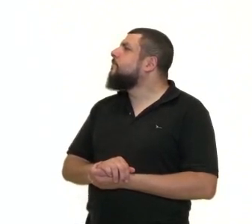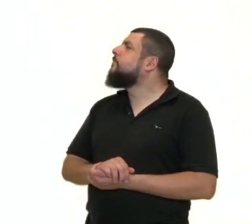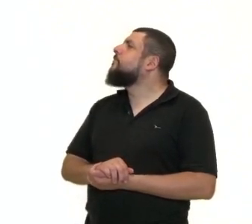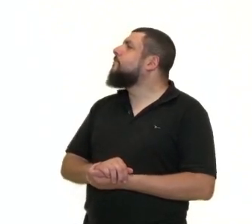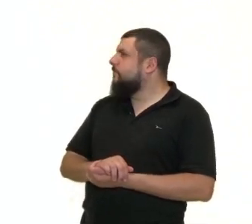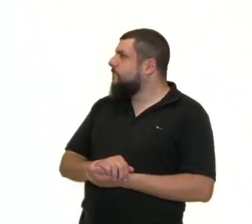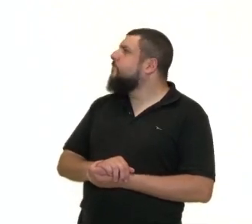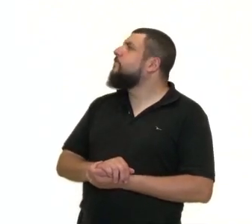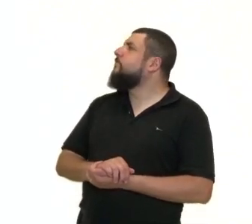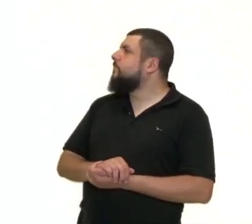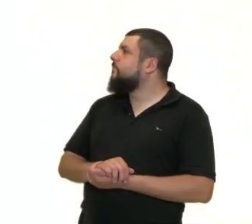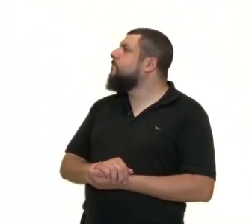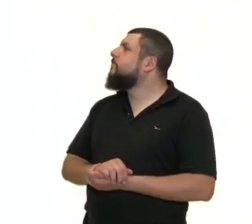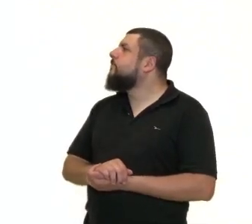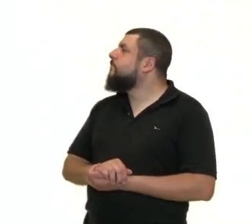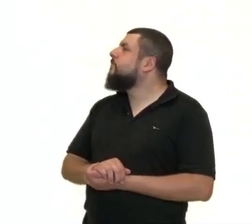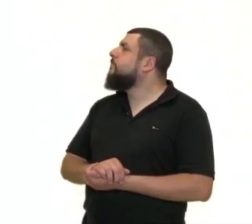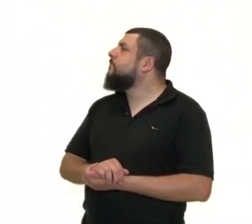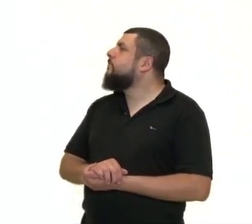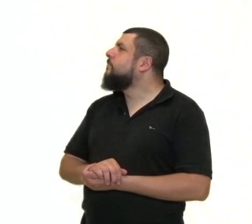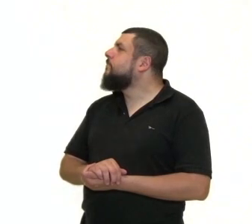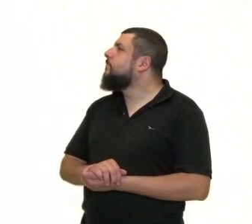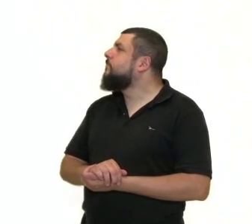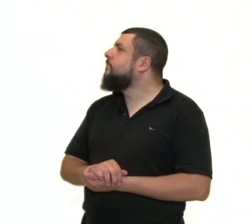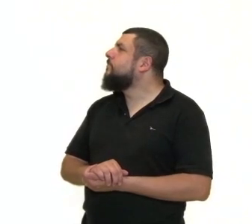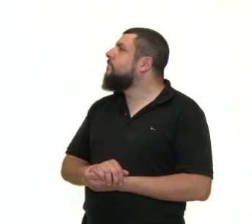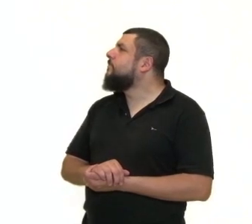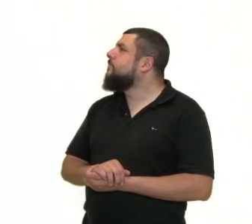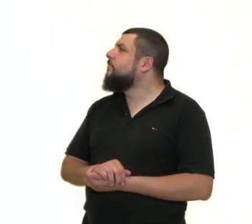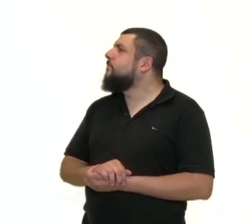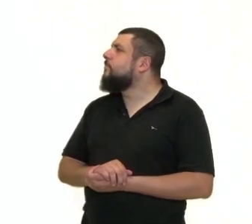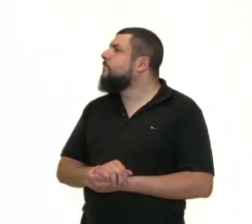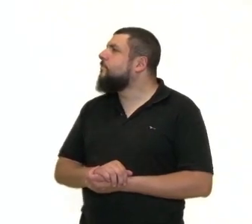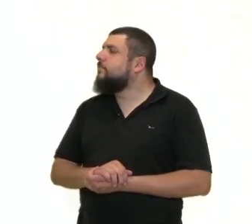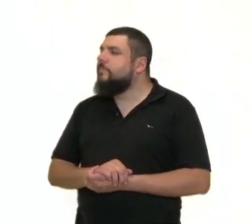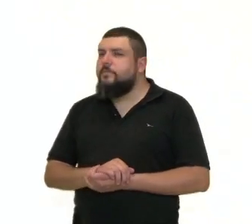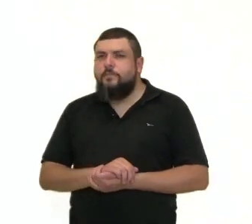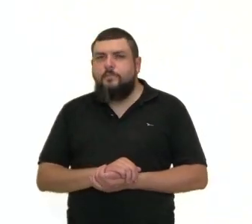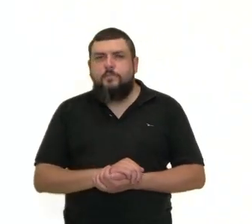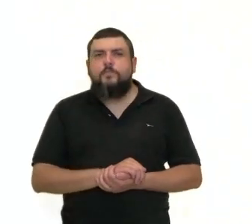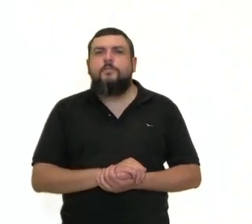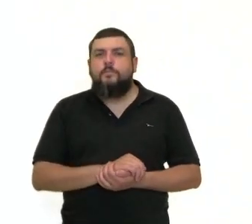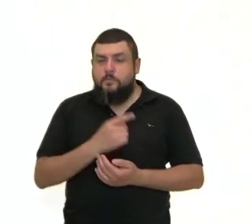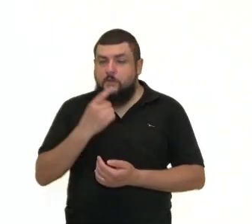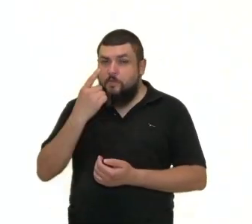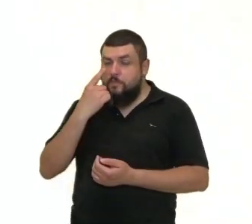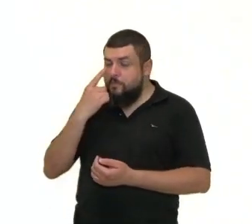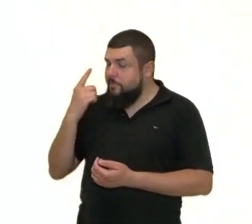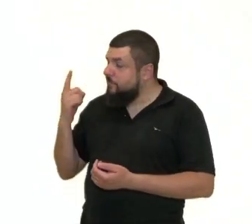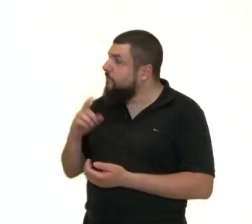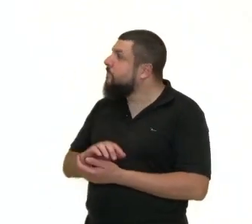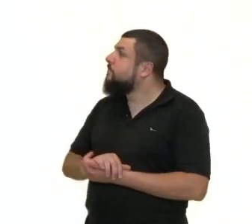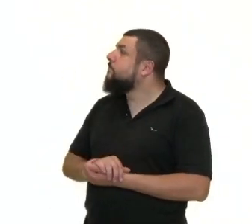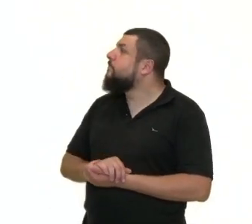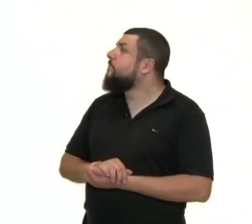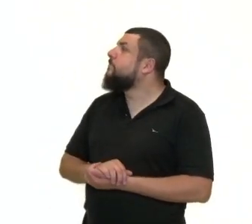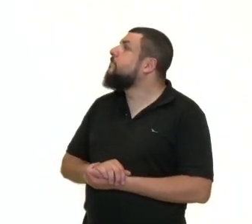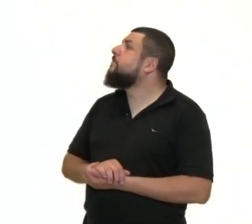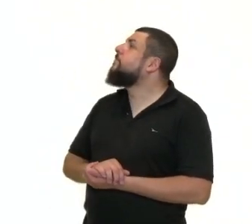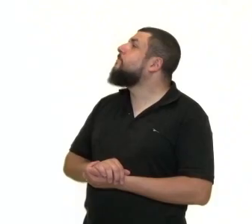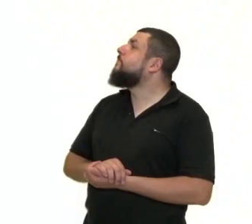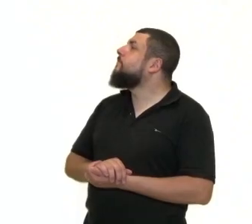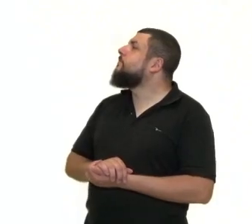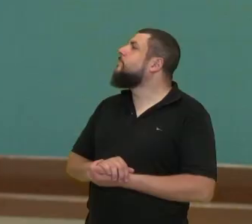que regulamenta o serviço de atendimento ao consumidor, SAC, de alguma empresa. Ou seja,